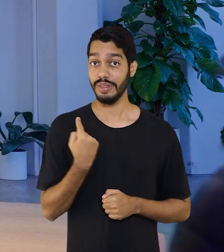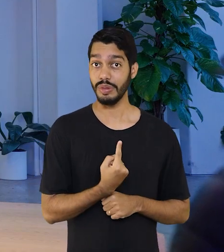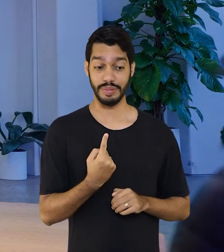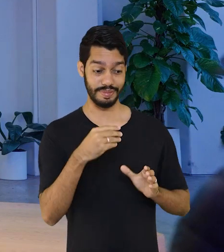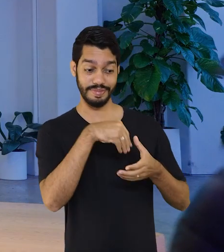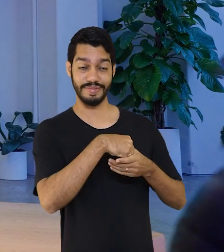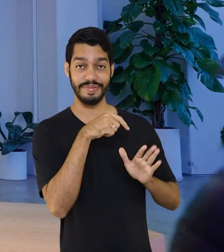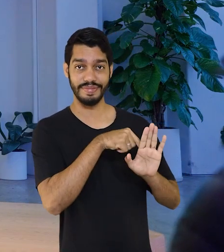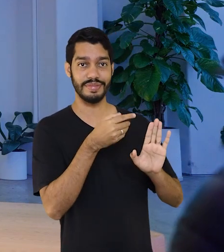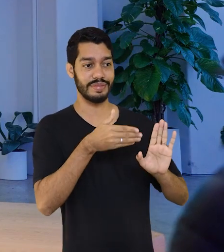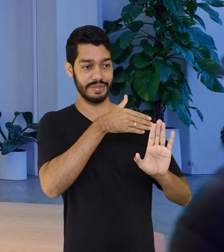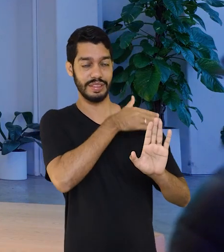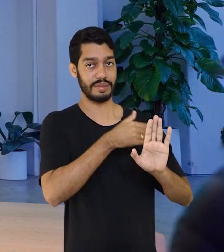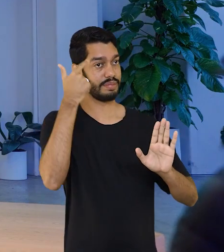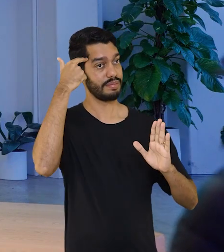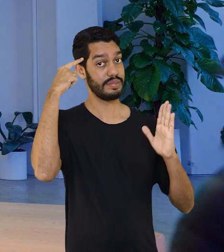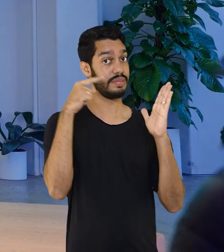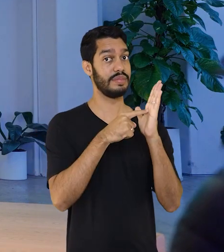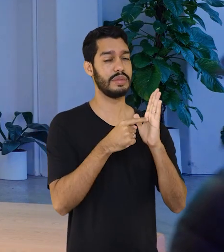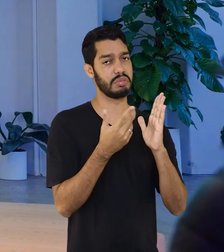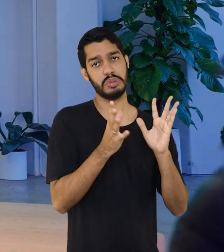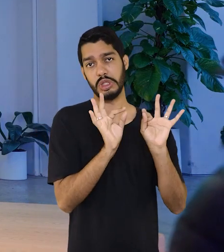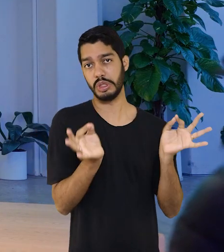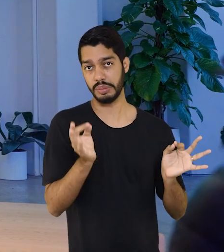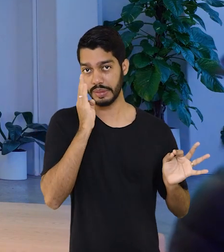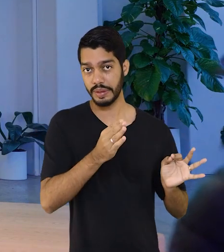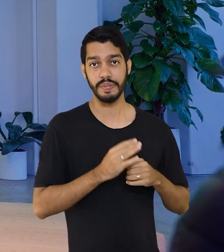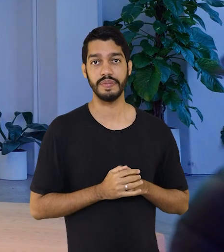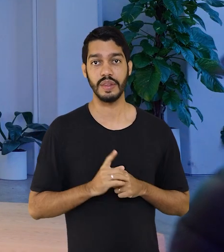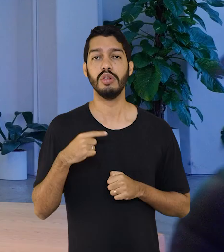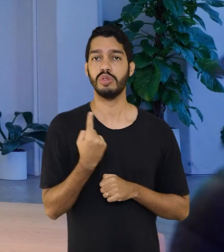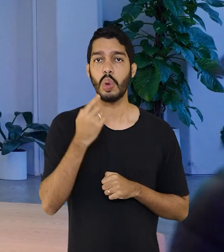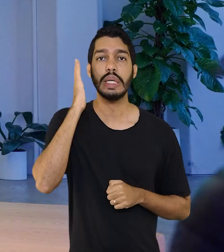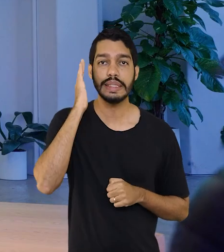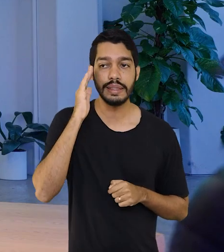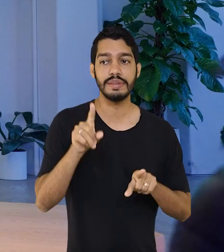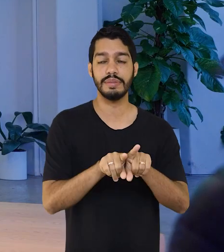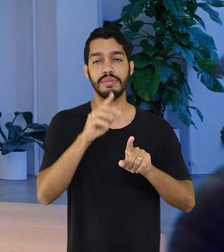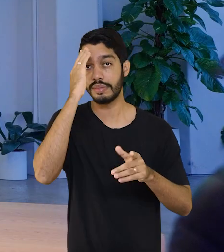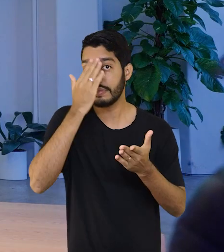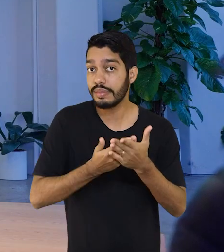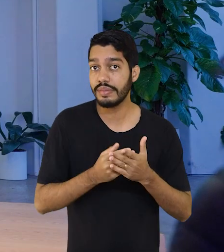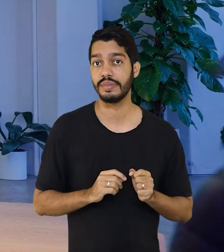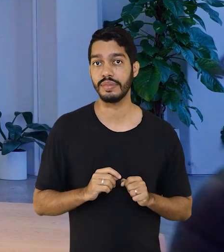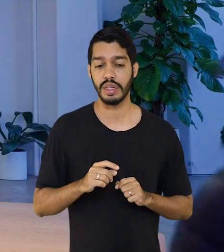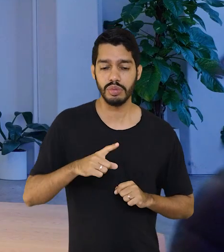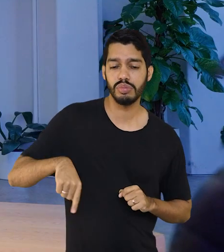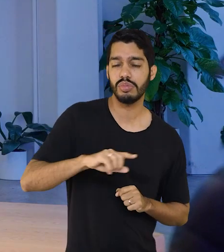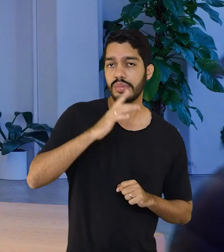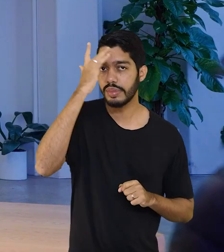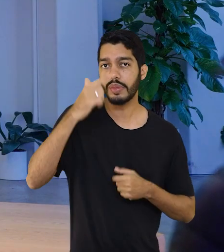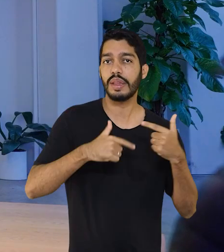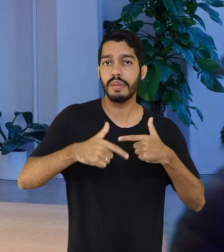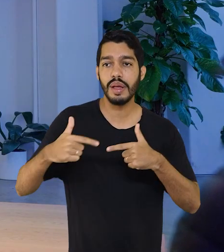A nossa visão na Winning é bem simples, assim, bem direta. A gente realmente entende, acredita que todo